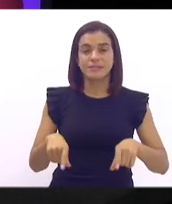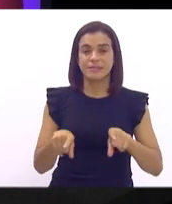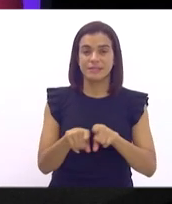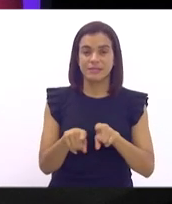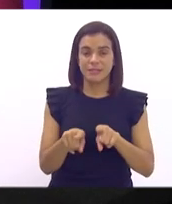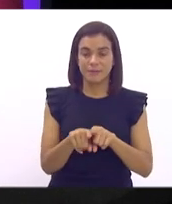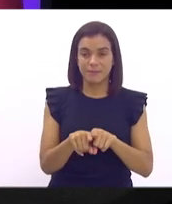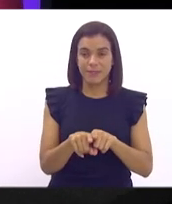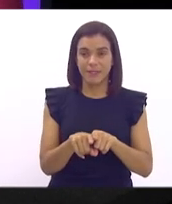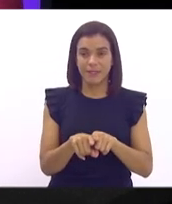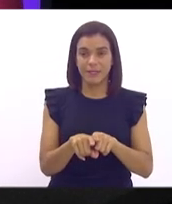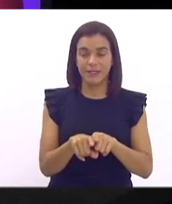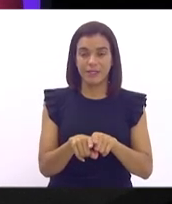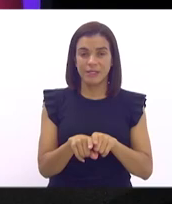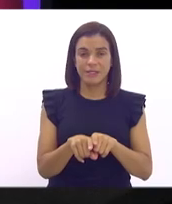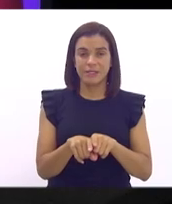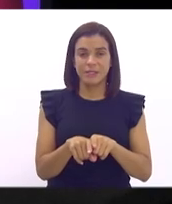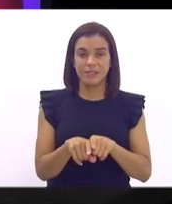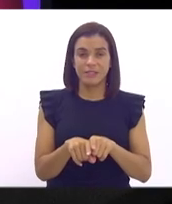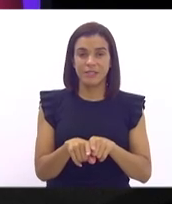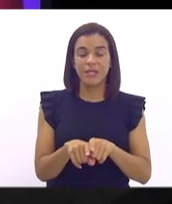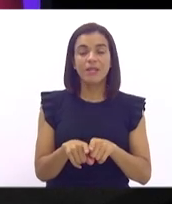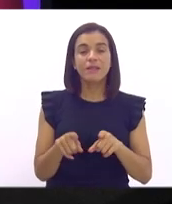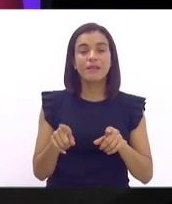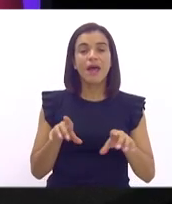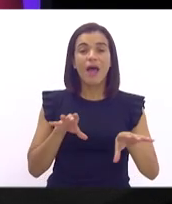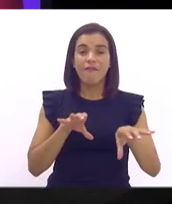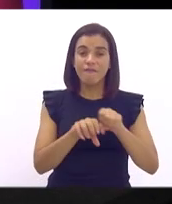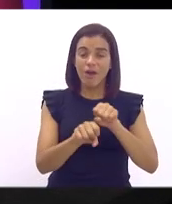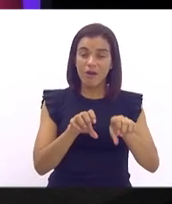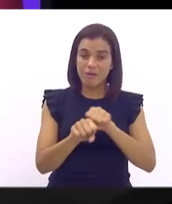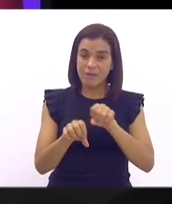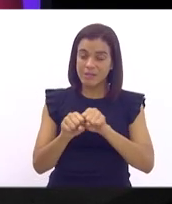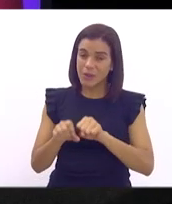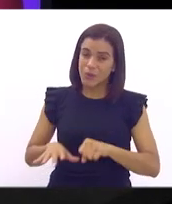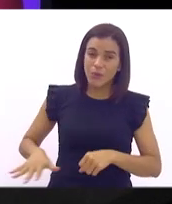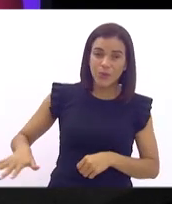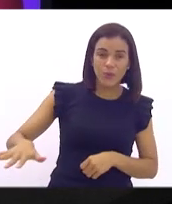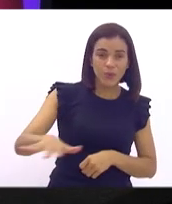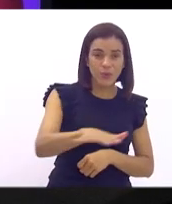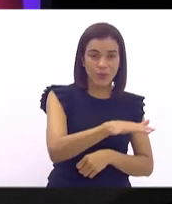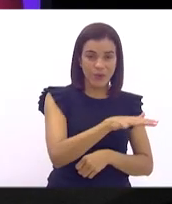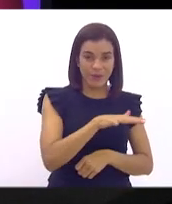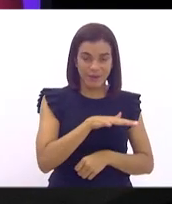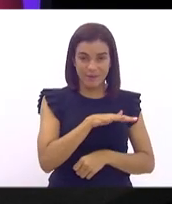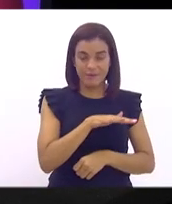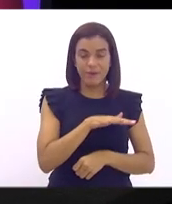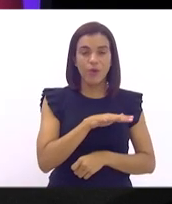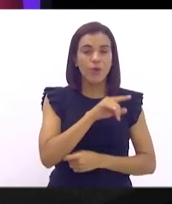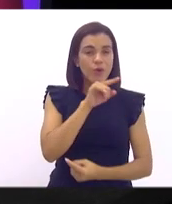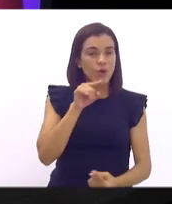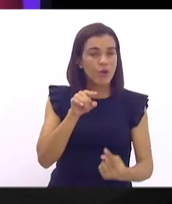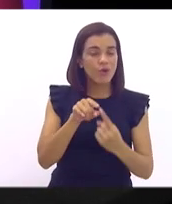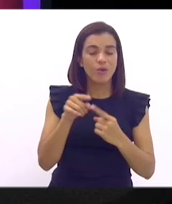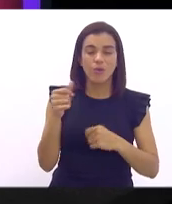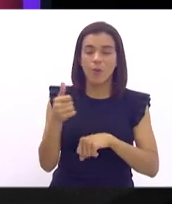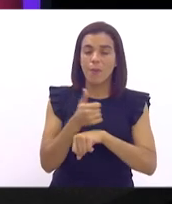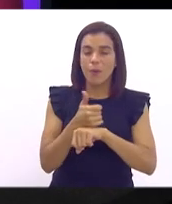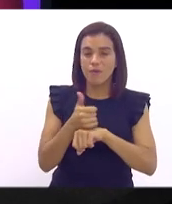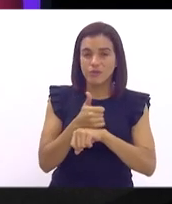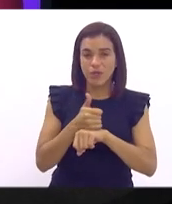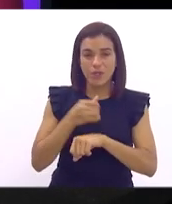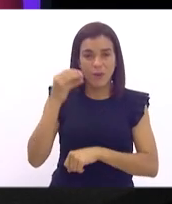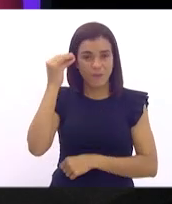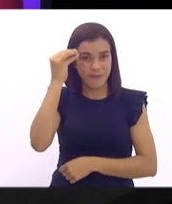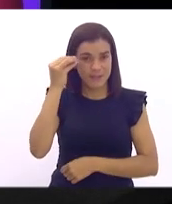precisa da capacitação da rede como um todo, para que o profissional psiquiatra, para